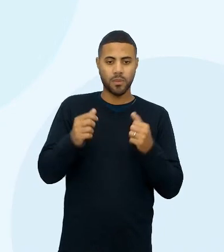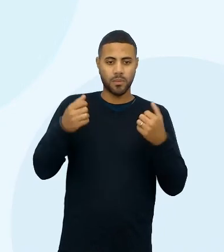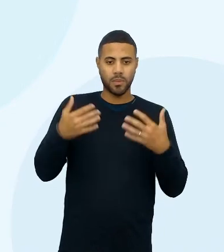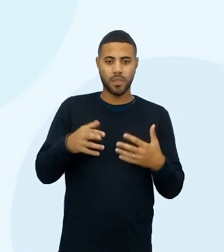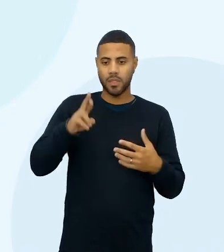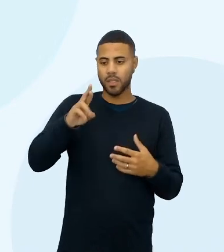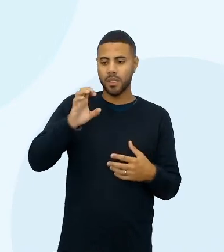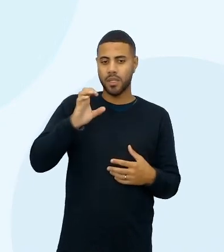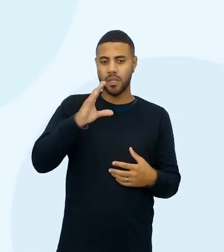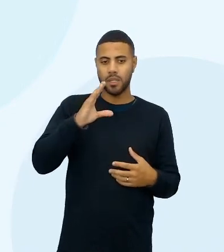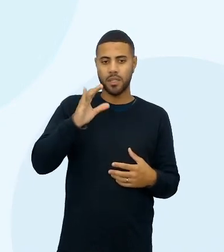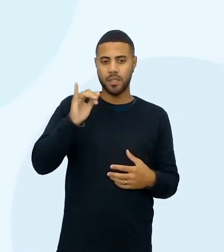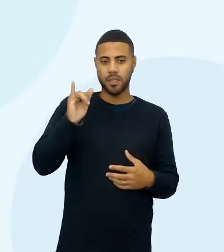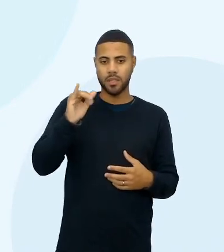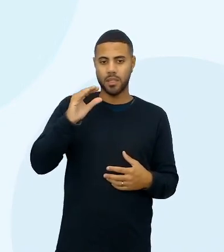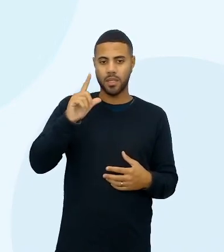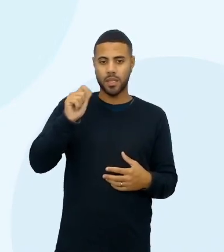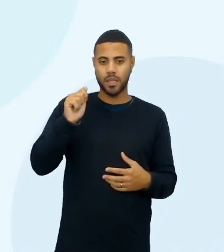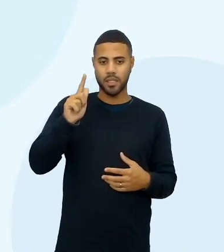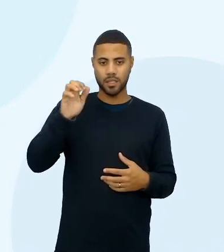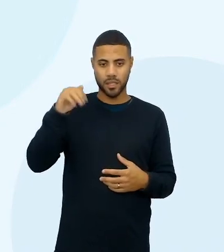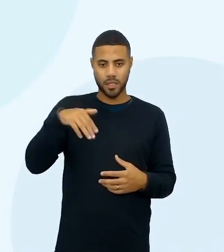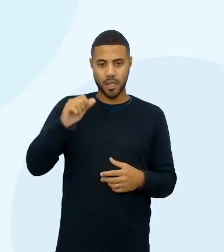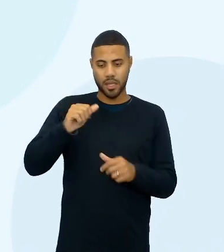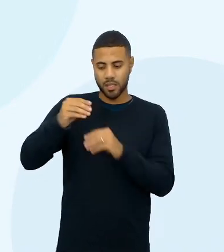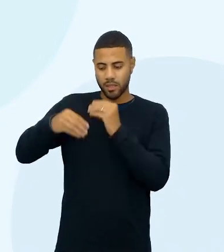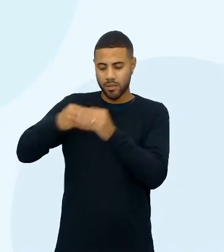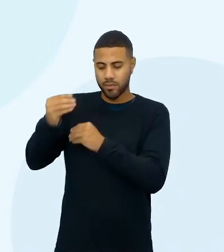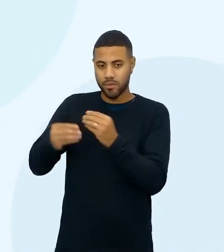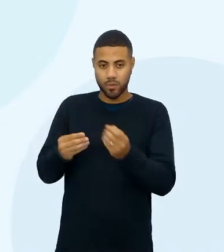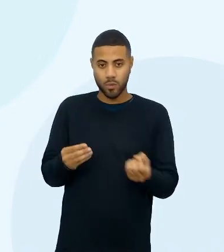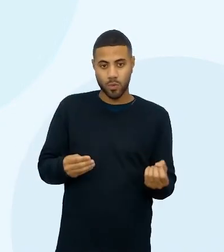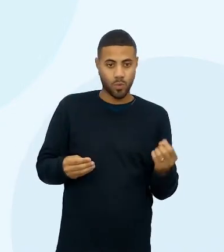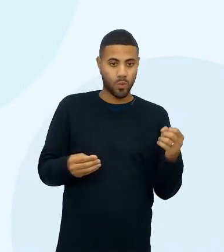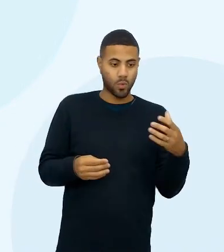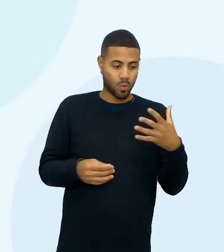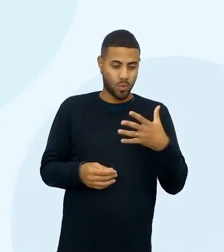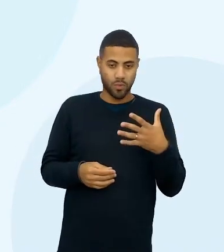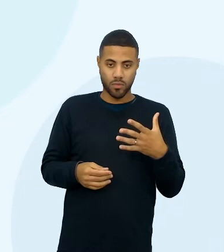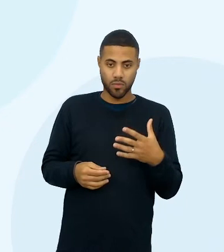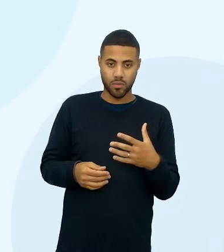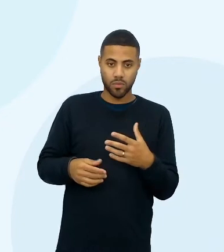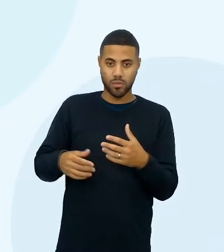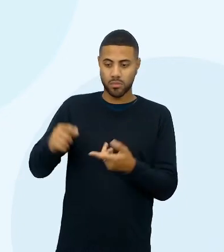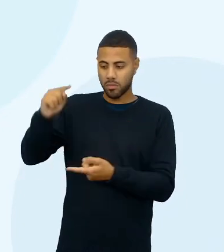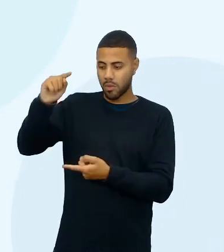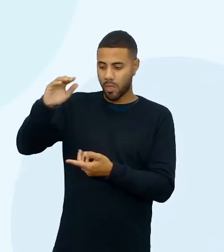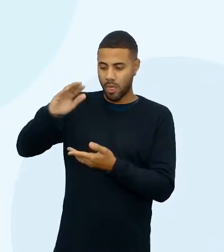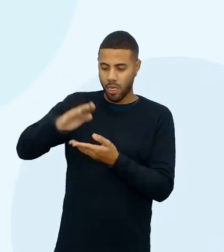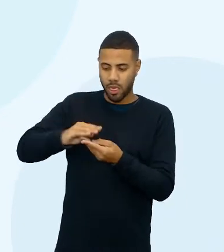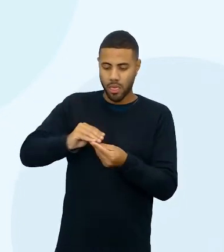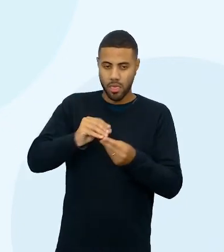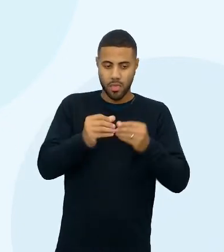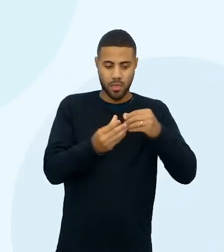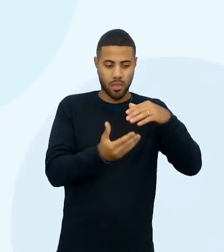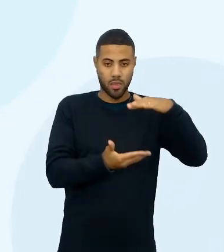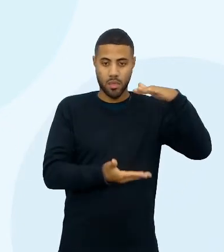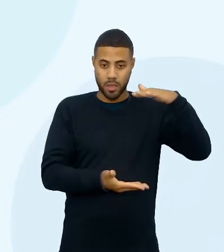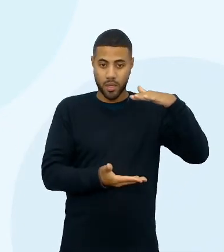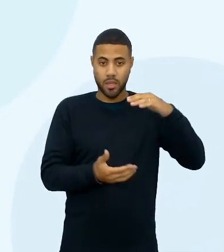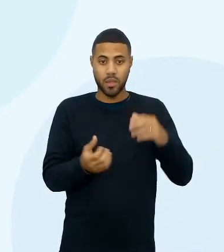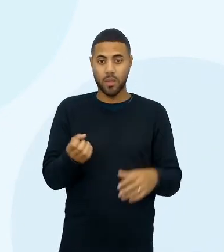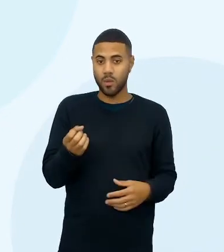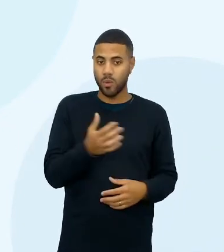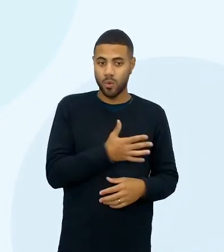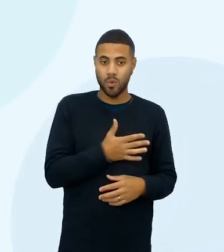reciclagem? Vamos entender direitinho o que diz a lei sobre esse processo tão importante. Deixa eu deixar